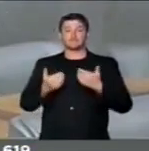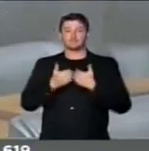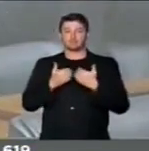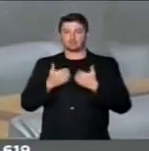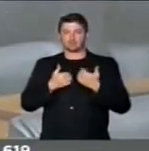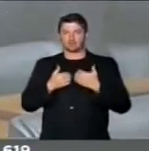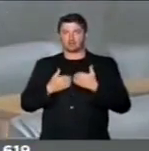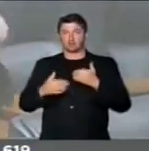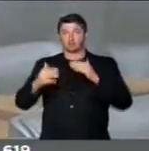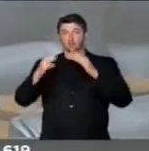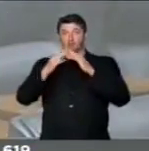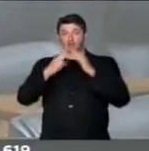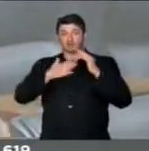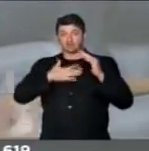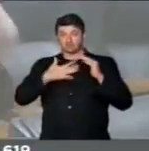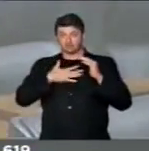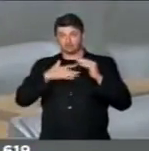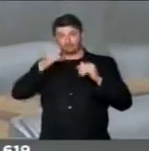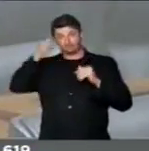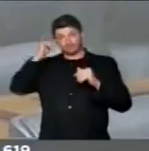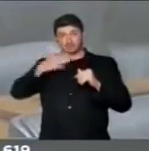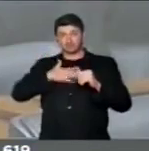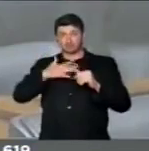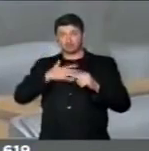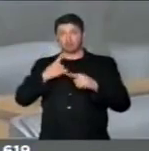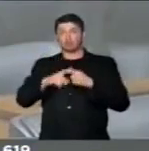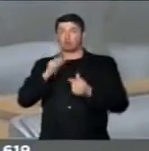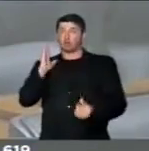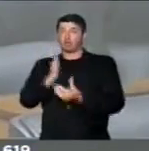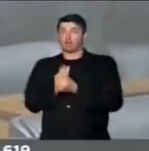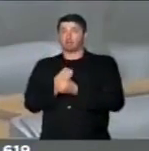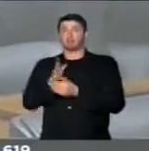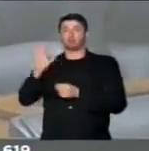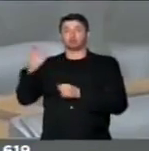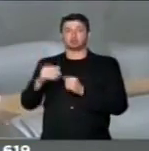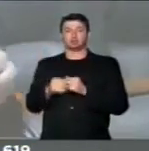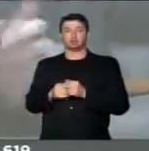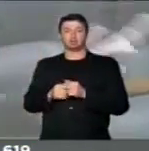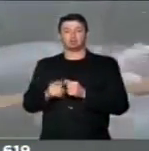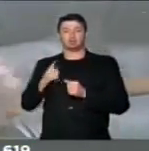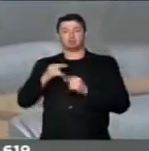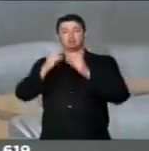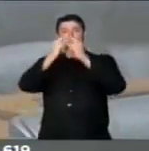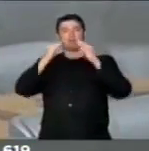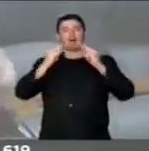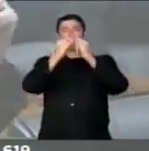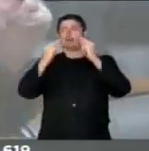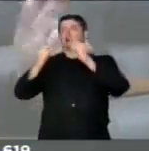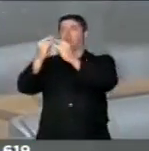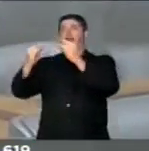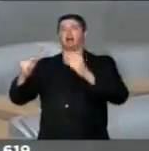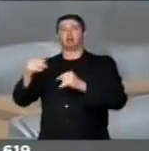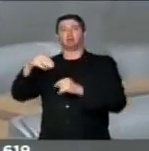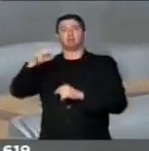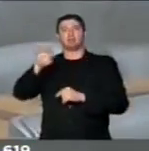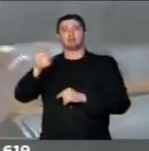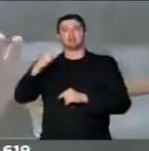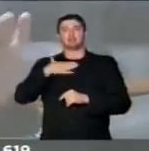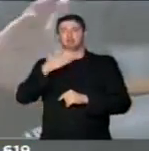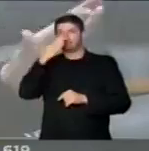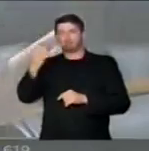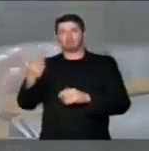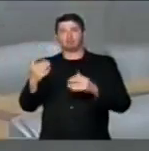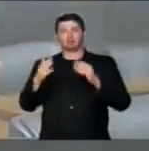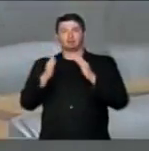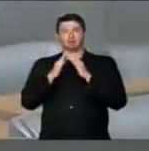minha propriedade, depois disso, porque fiz um requerimento cheia de barracos de sem terra na minha porta. Não